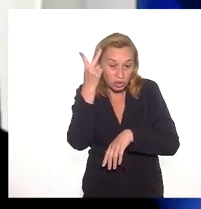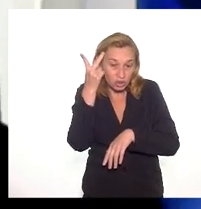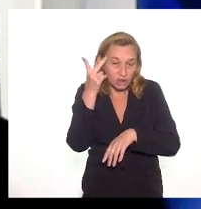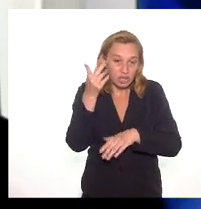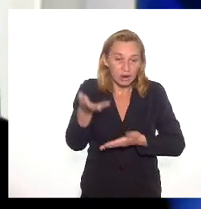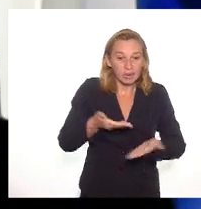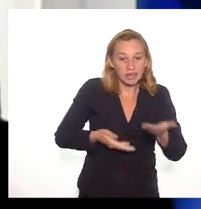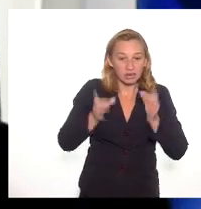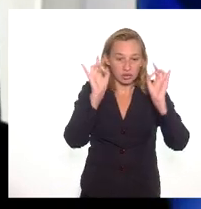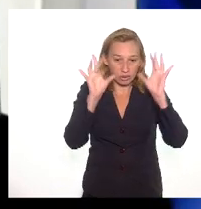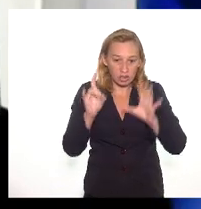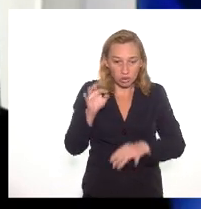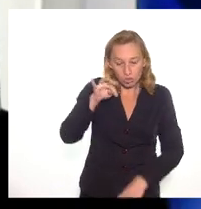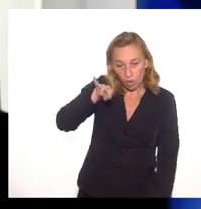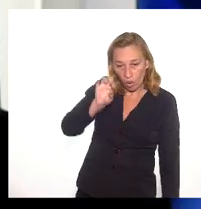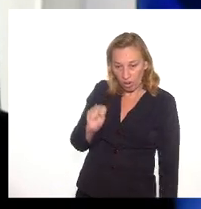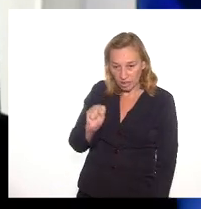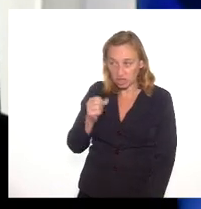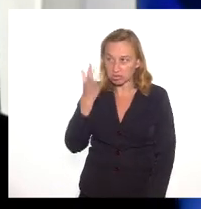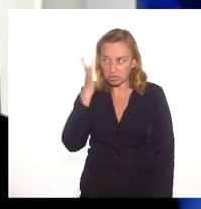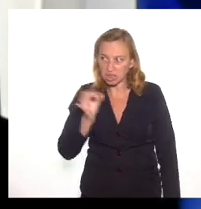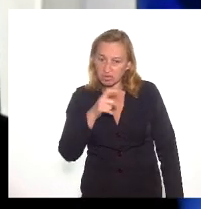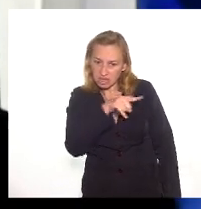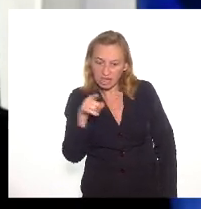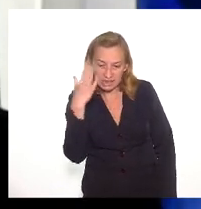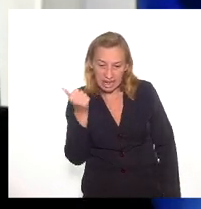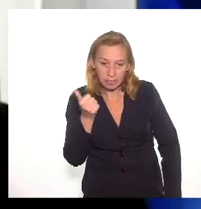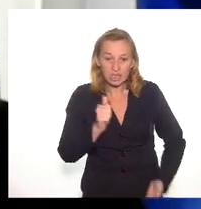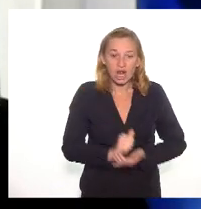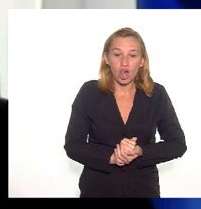participação especial dos royalties. Eu não sei se vocês sabem.